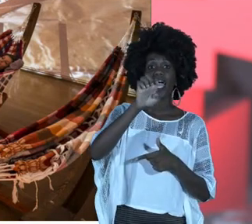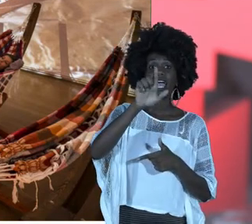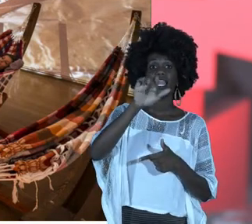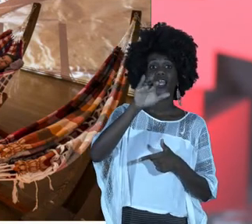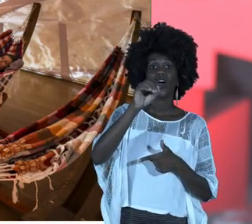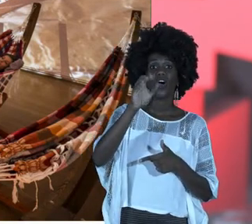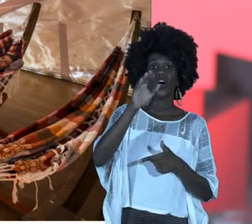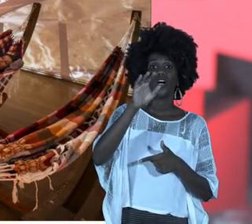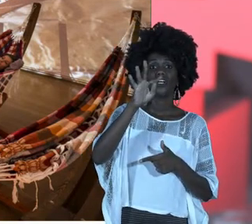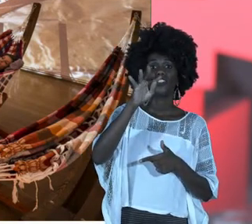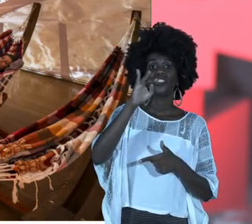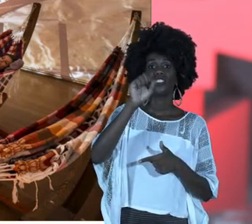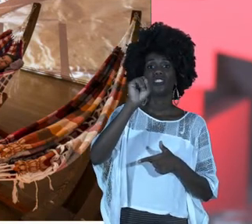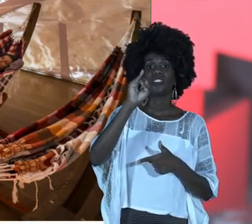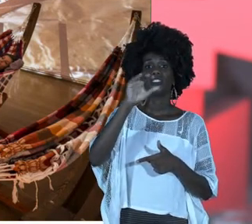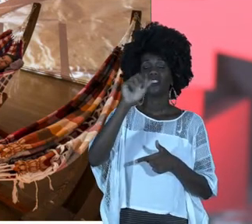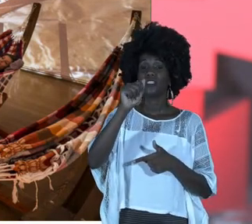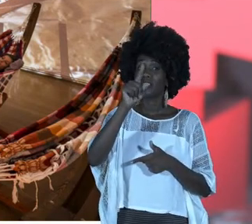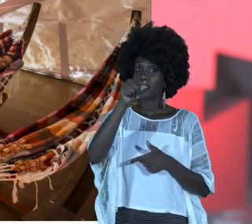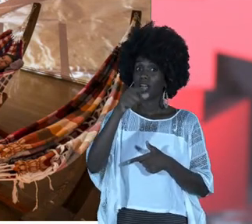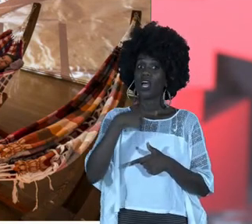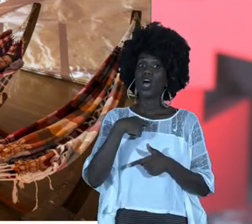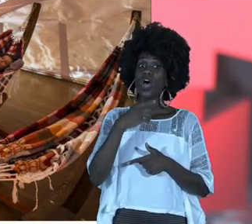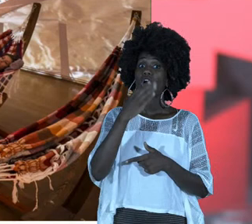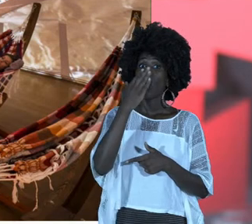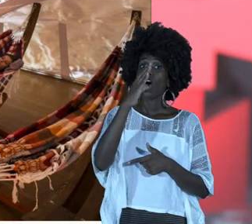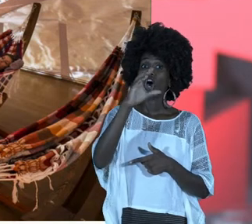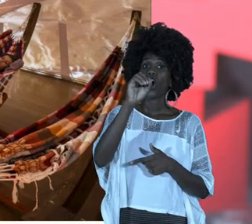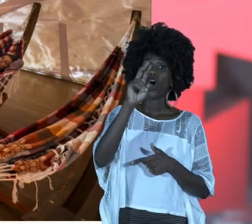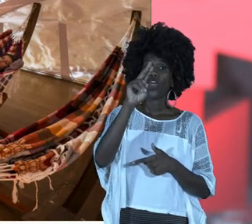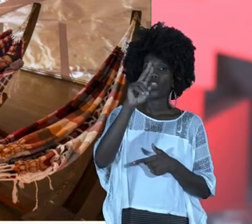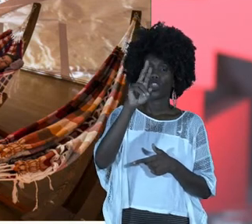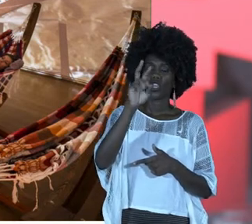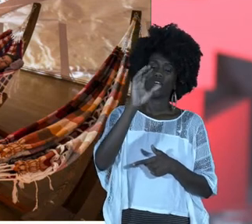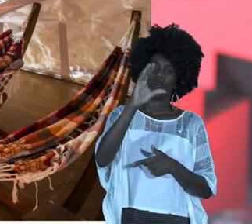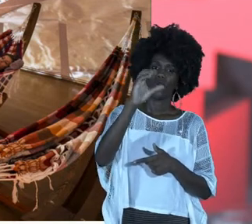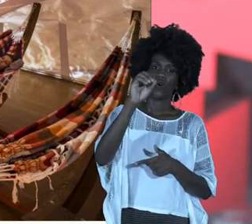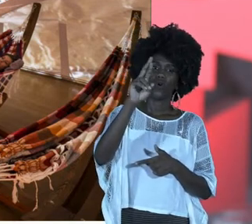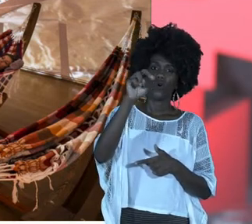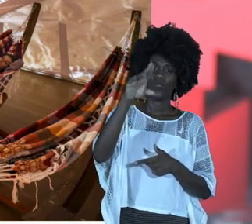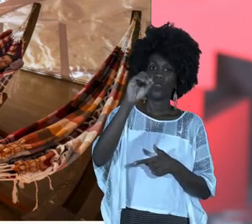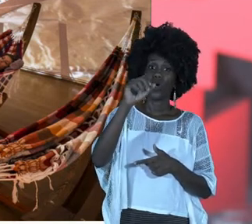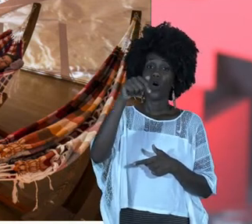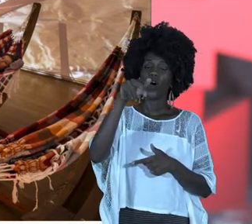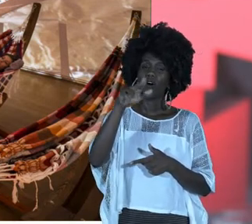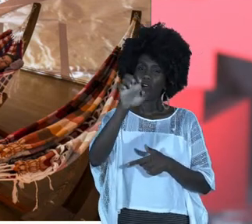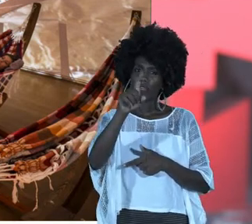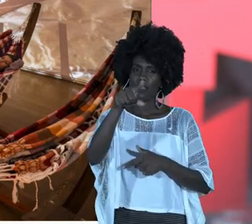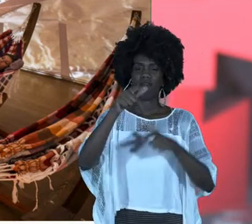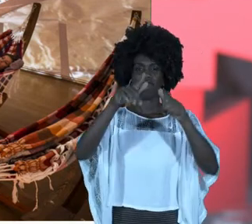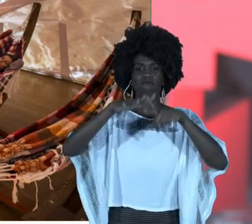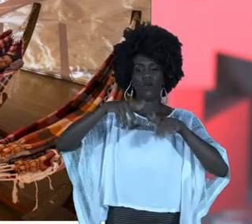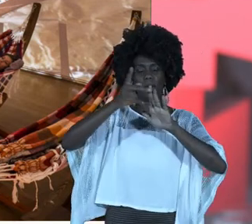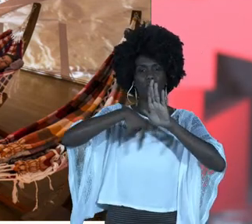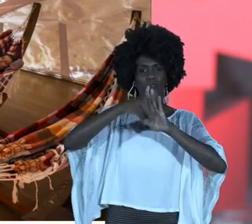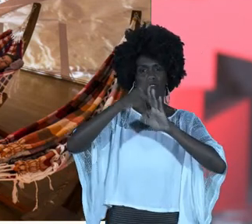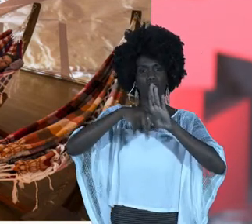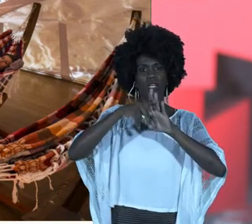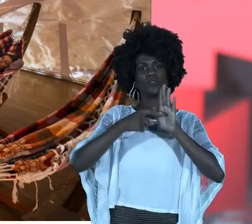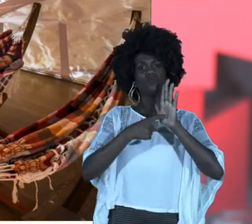Sica, que chama Cosmococa, que é um projeto de instalação que ele